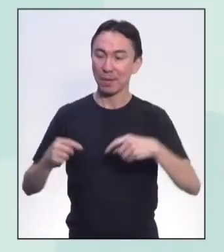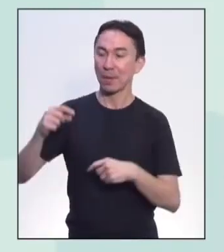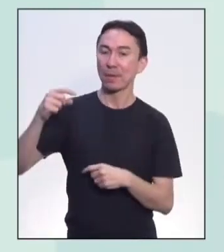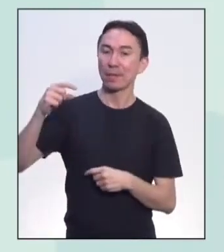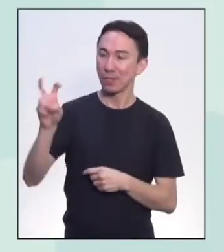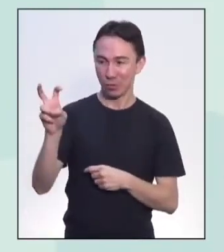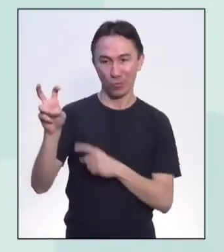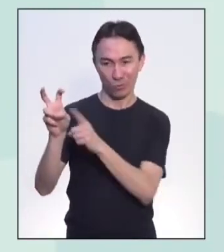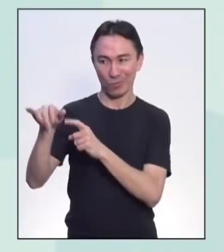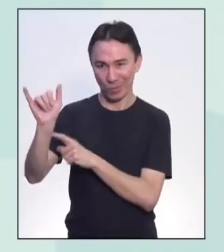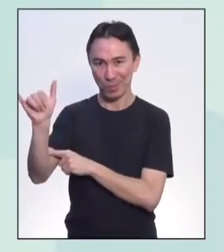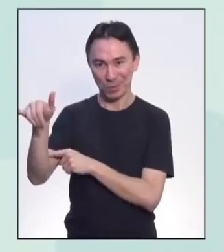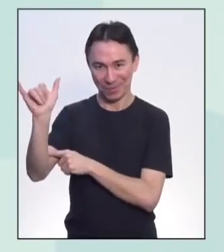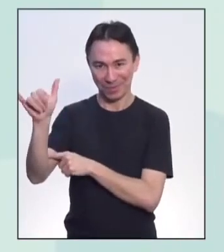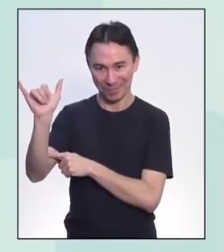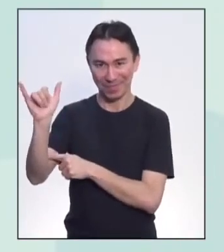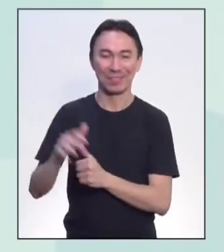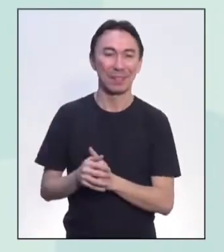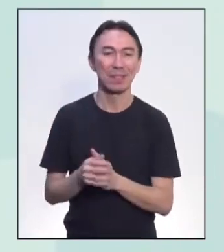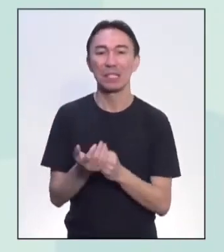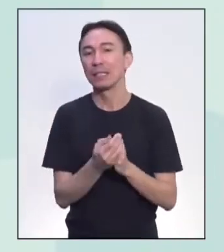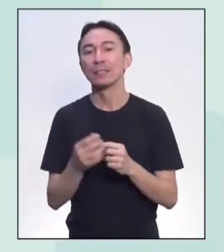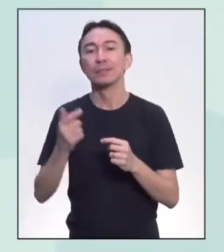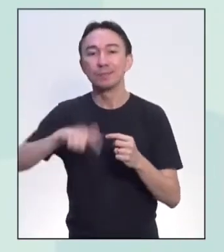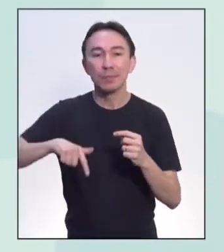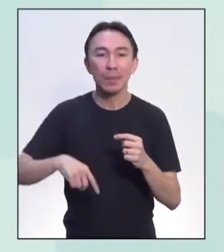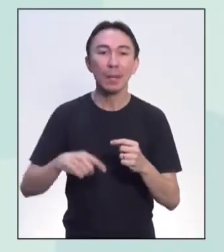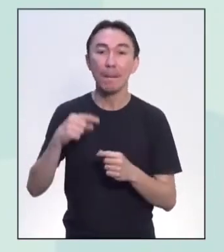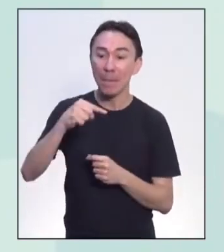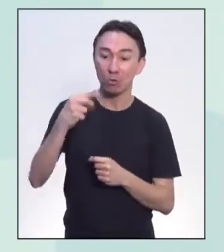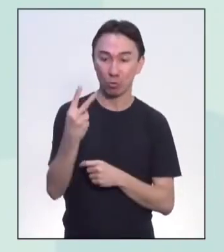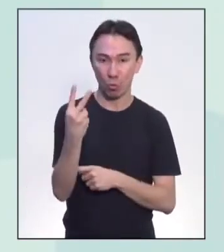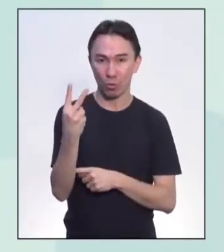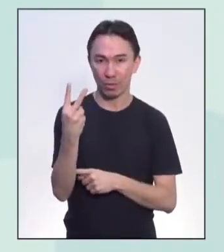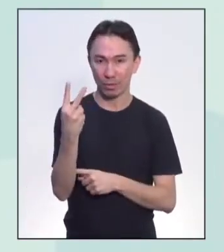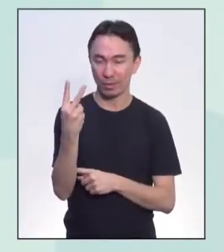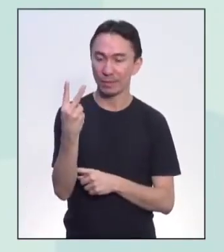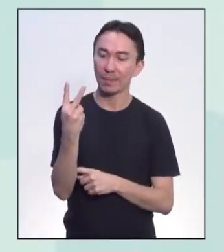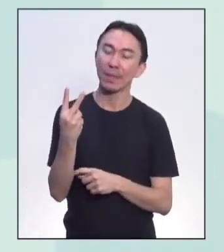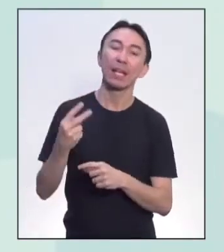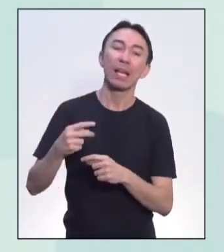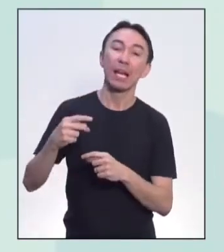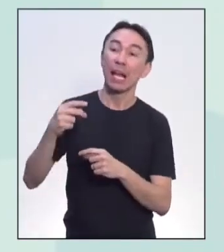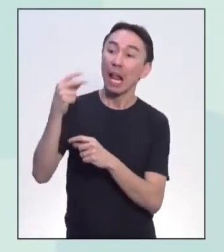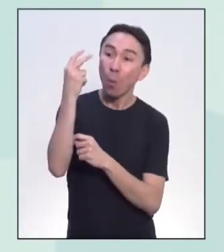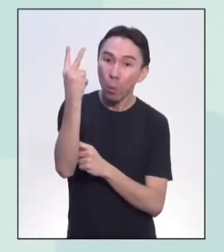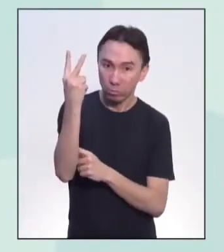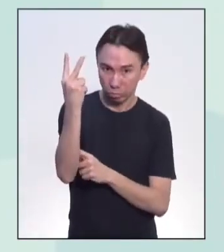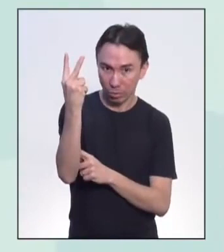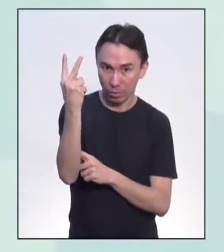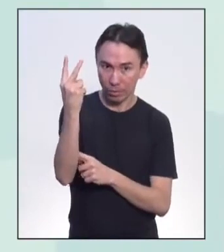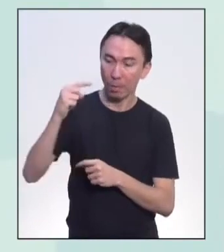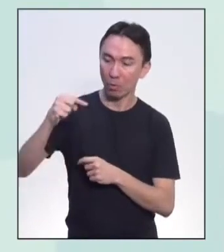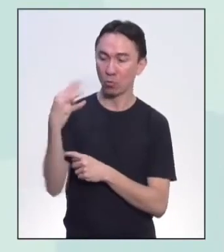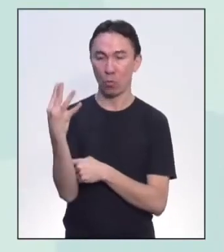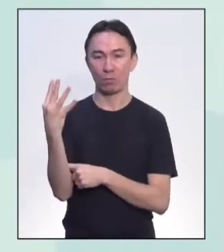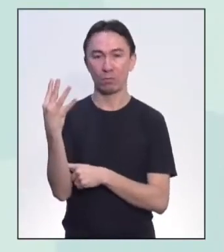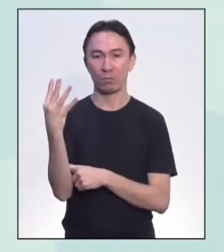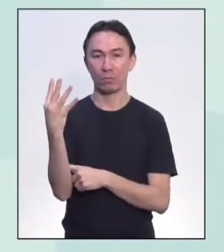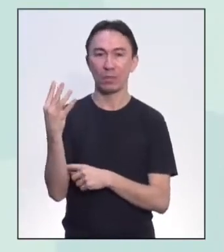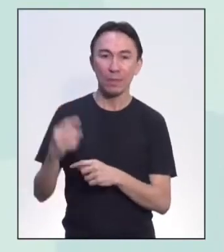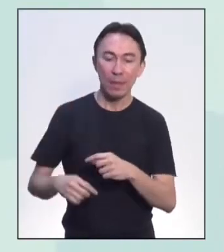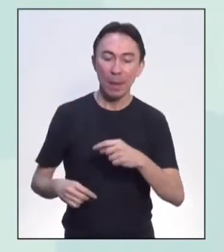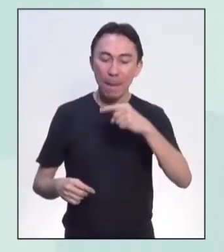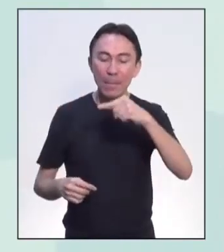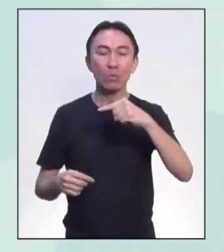y. Vamos para o segundo parzinho. Menos 2 elevado ao quadrado menos 4. Menos